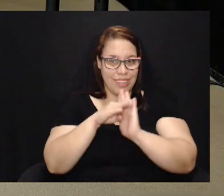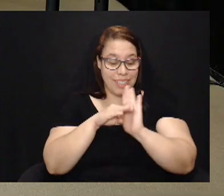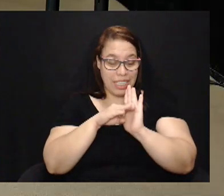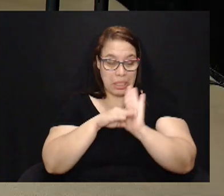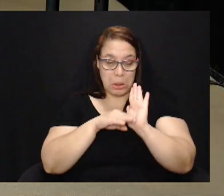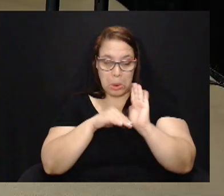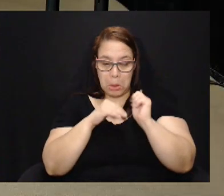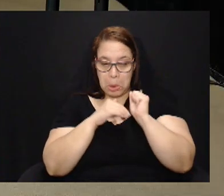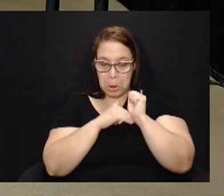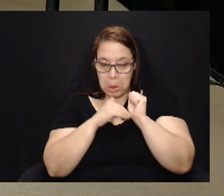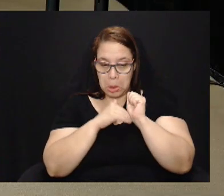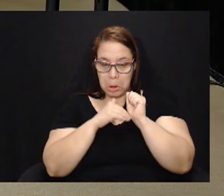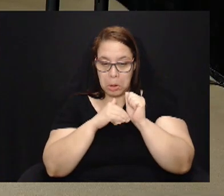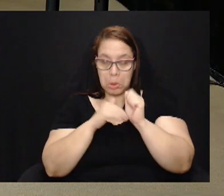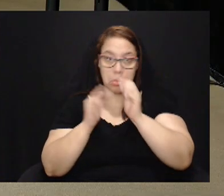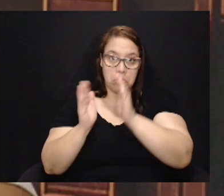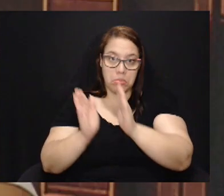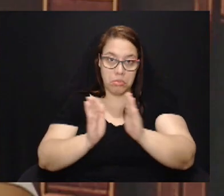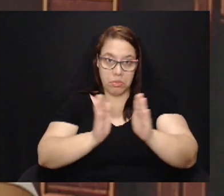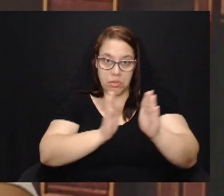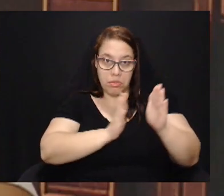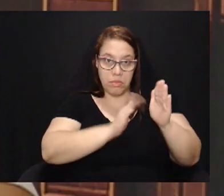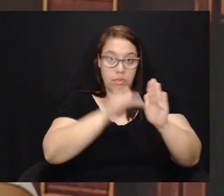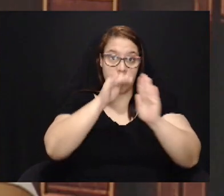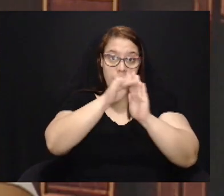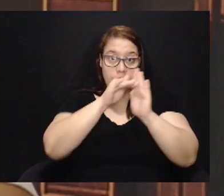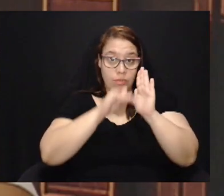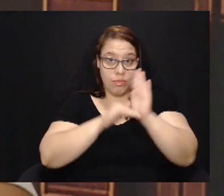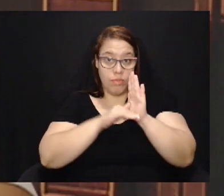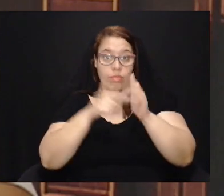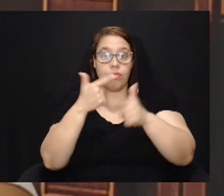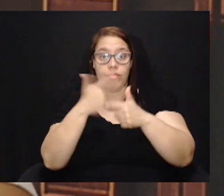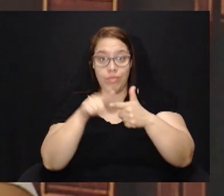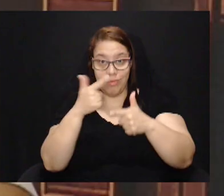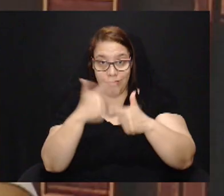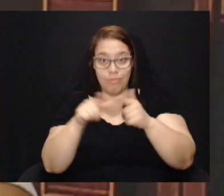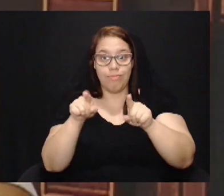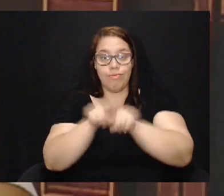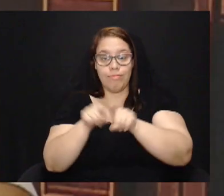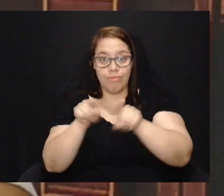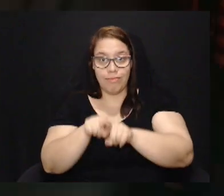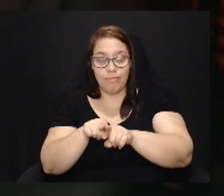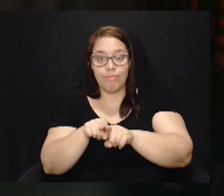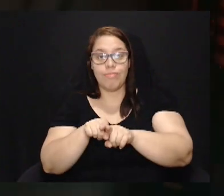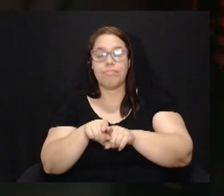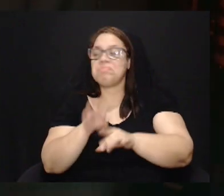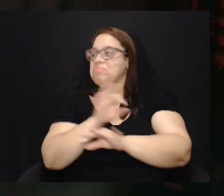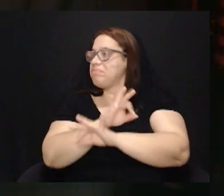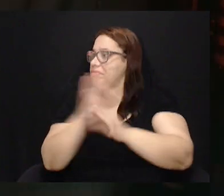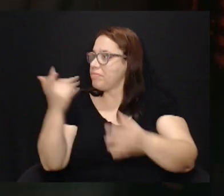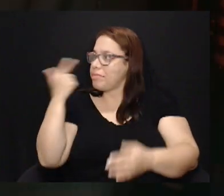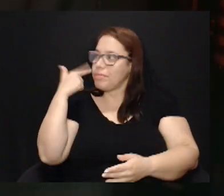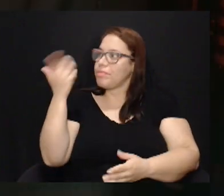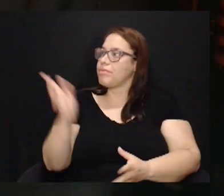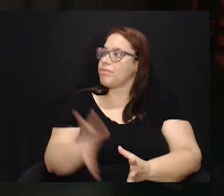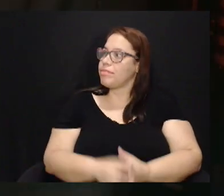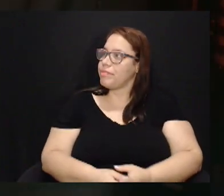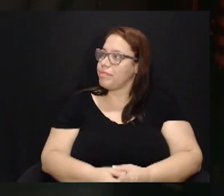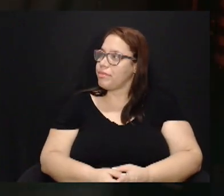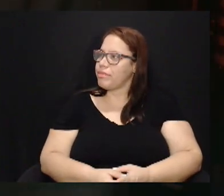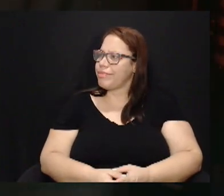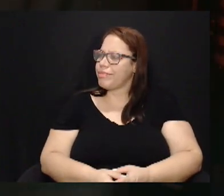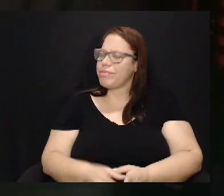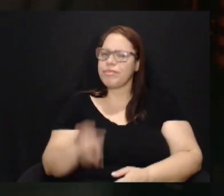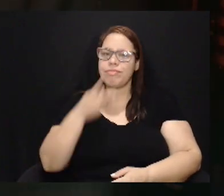tempo lá na gôndola do supermercado. Isso é um grande problema também. Perfeito, olha aí, né? Agora, quando a gente fala de